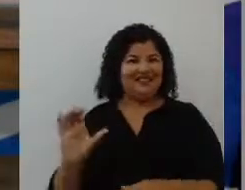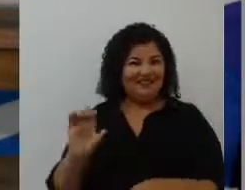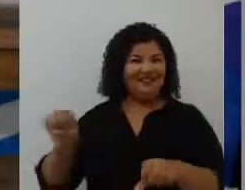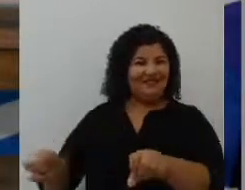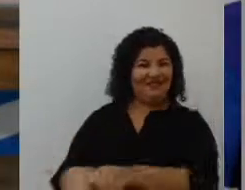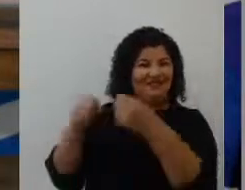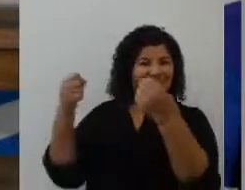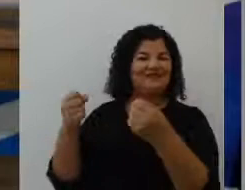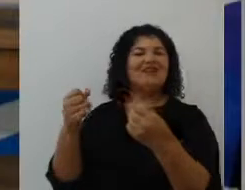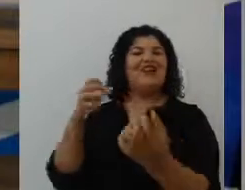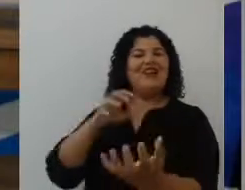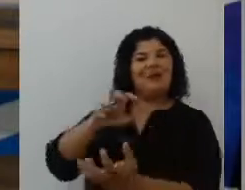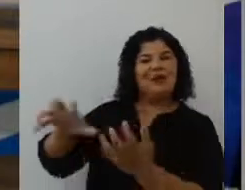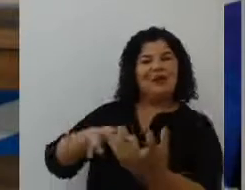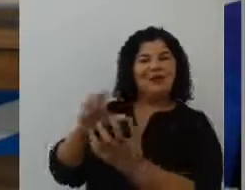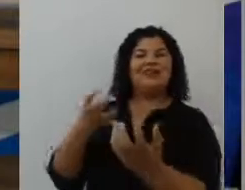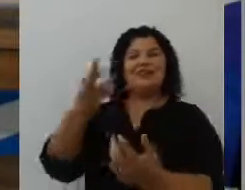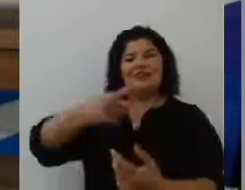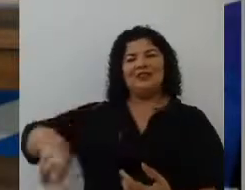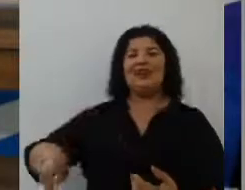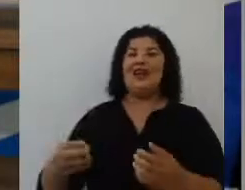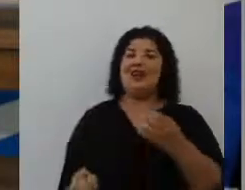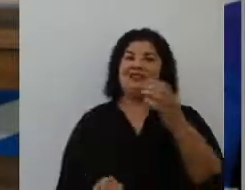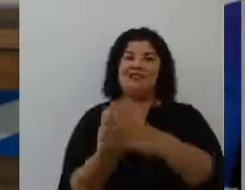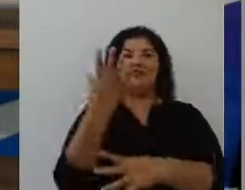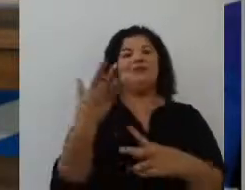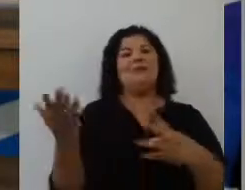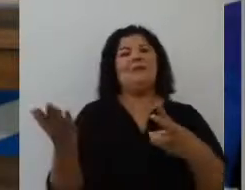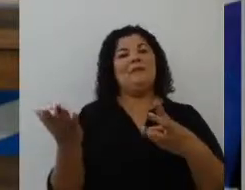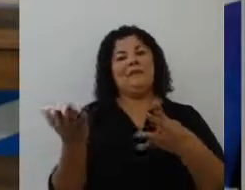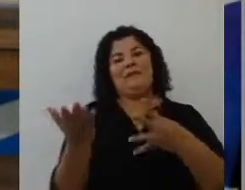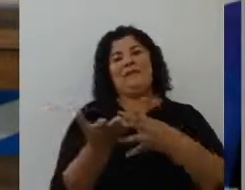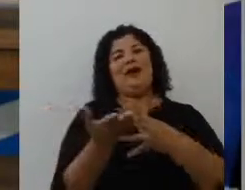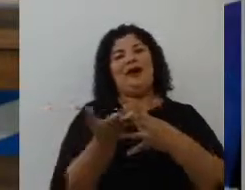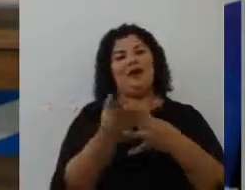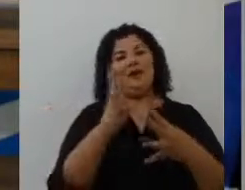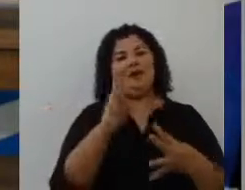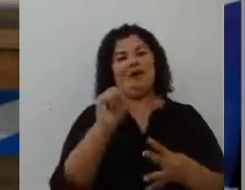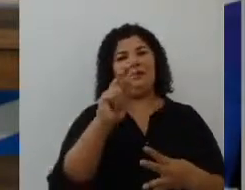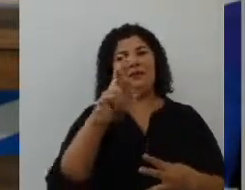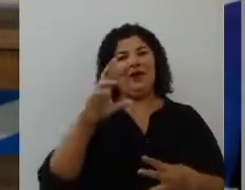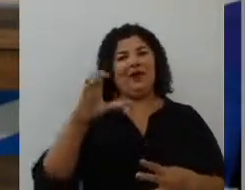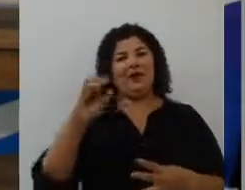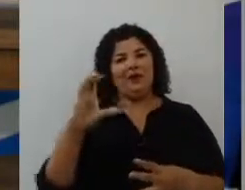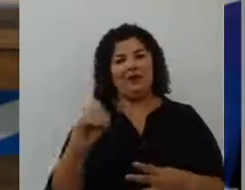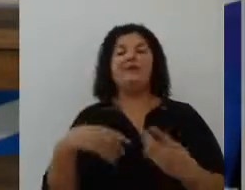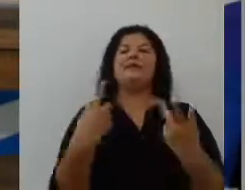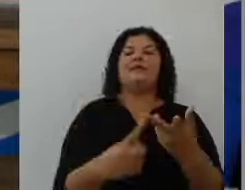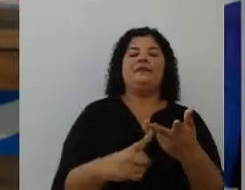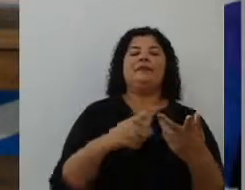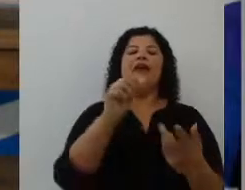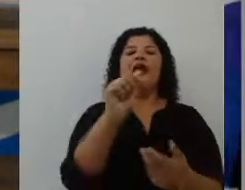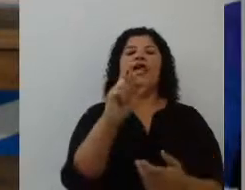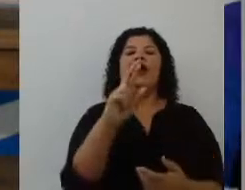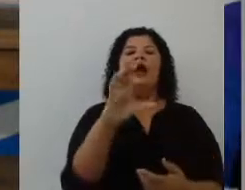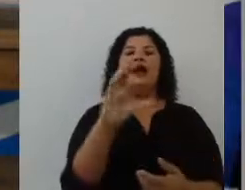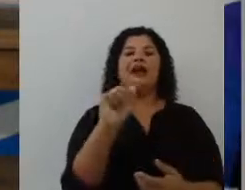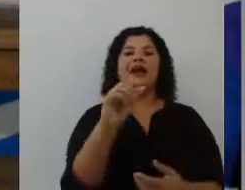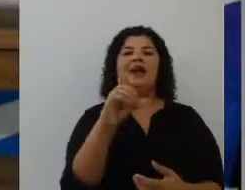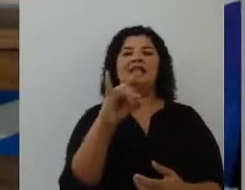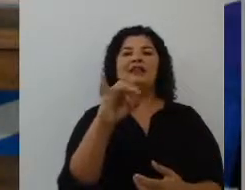conflito religioso, nasce o Barroco. O Arcadismo. O Arcadismo, na Europa, nasce no momento